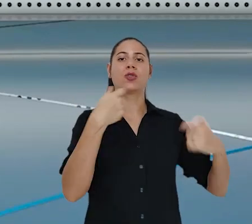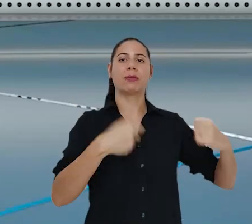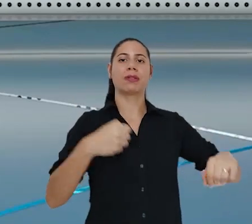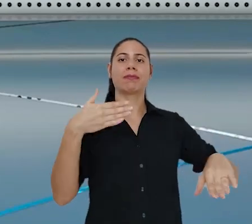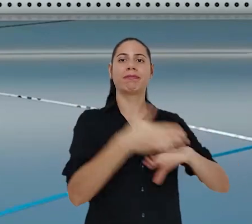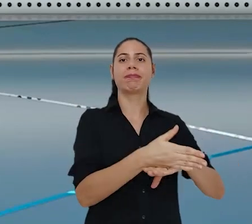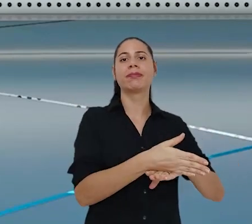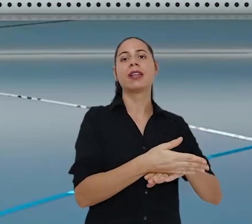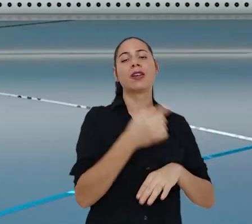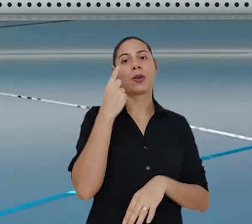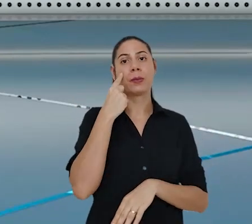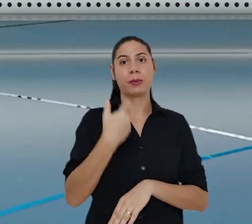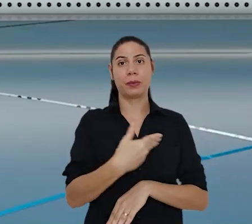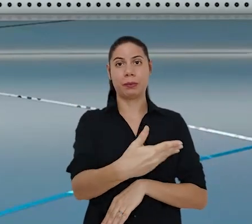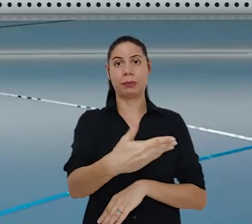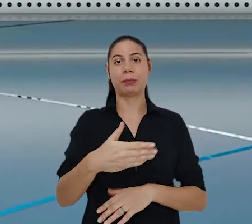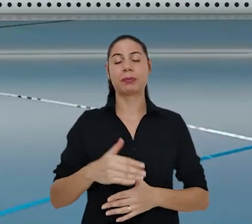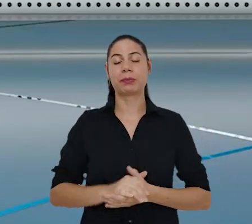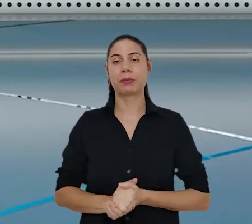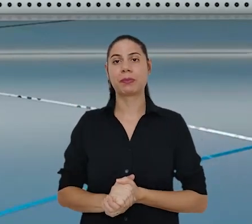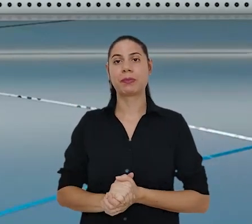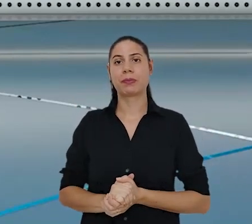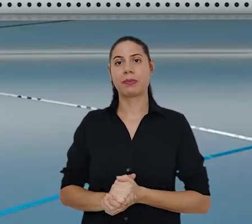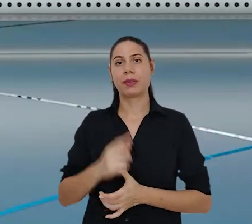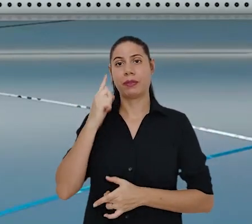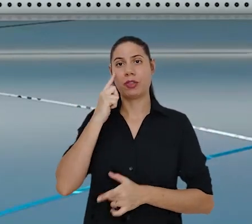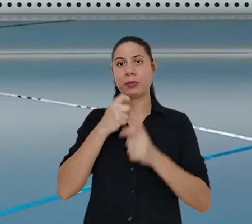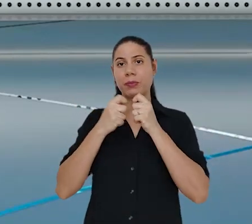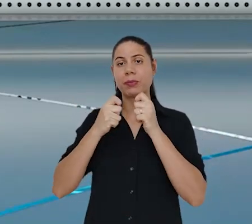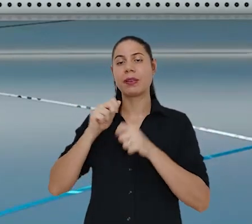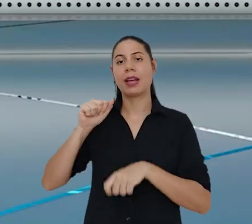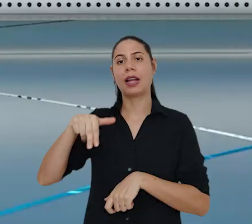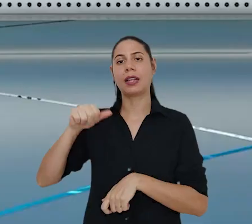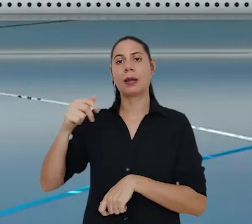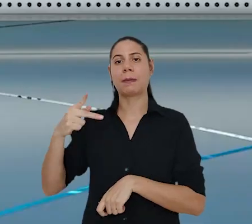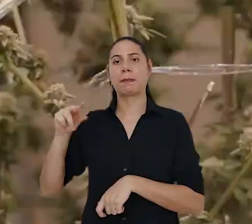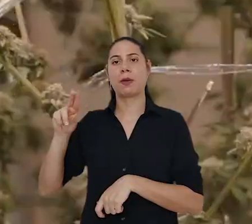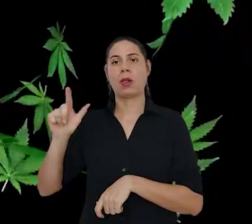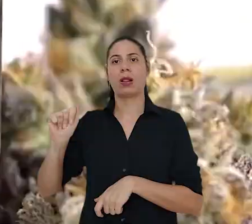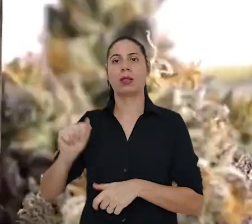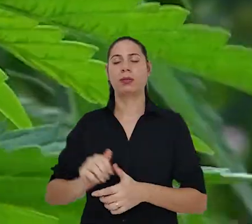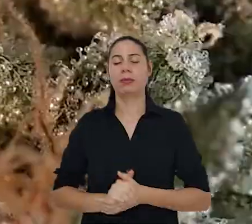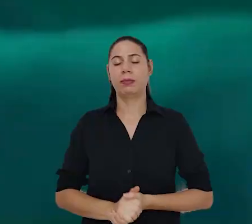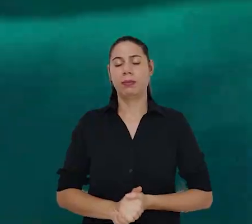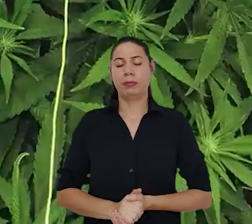intervir, como no caso que vamos mostrar agora na reportagem de Ana Paula Souza.